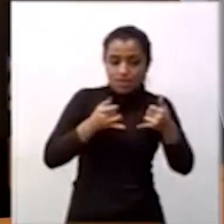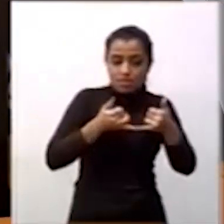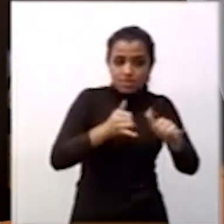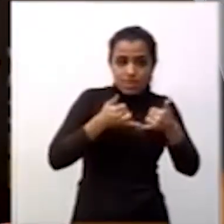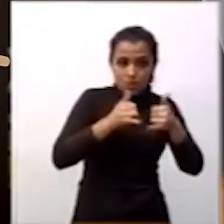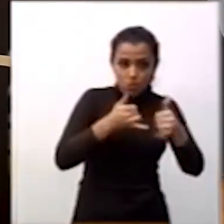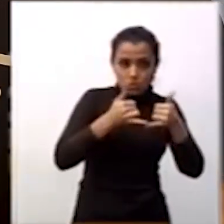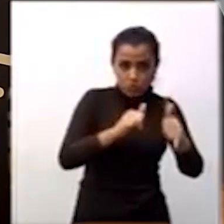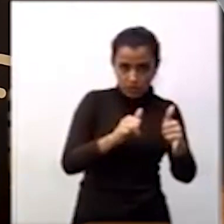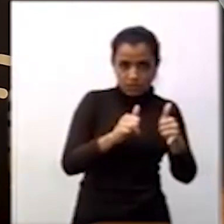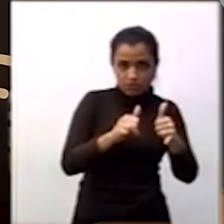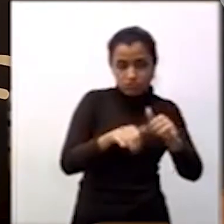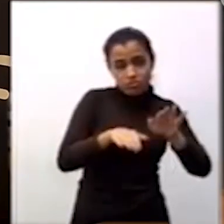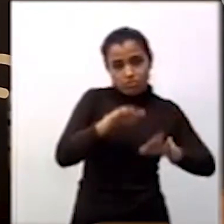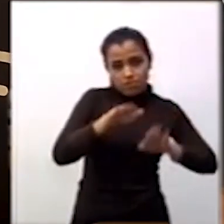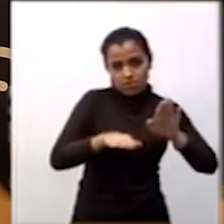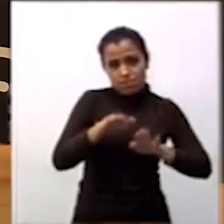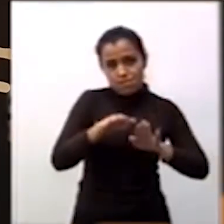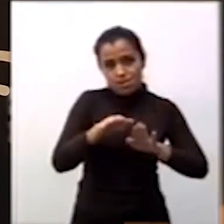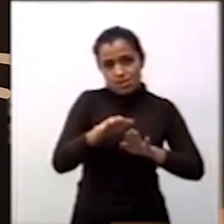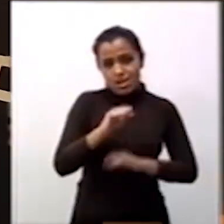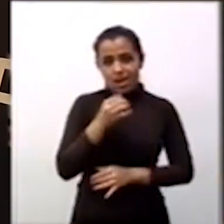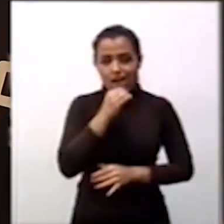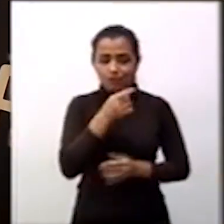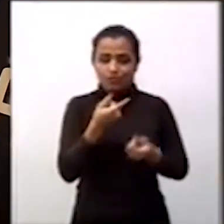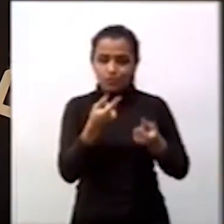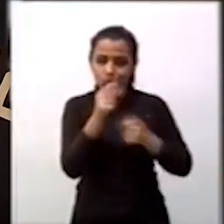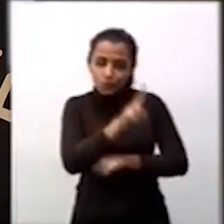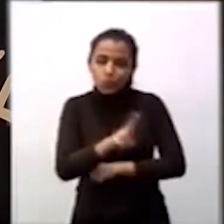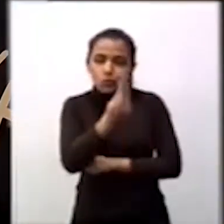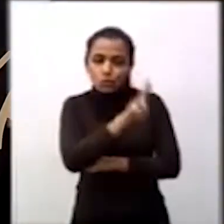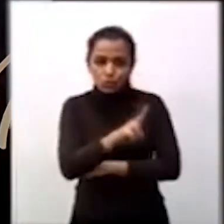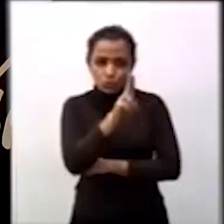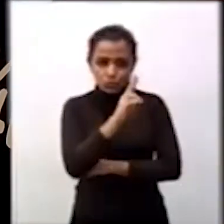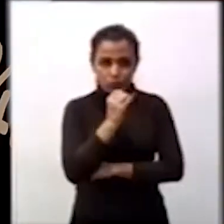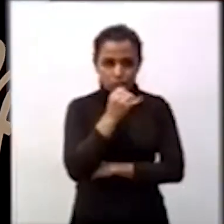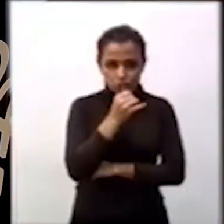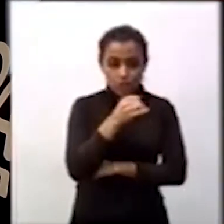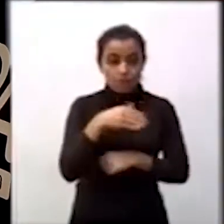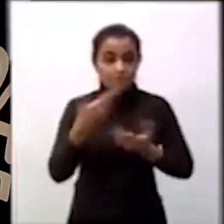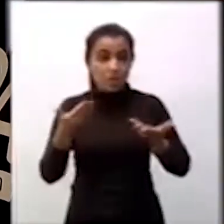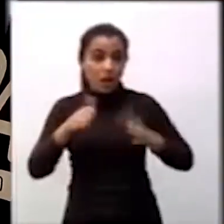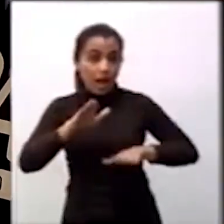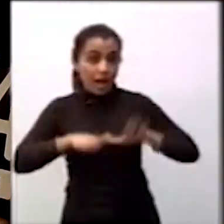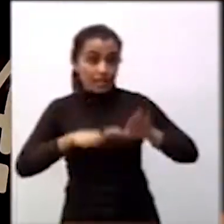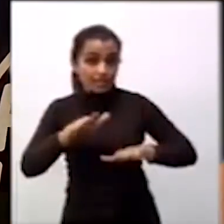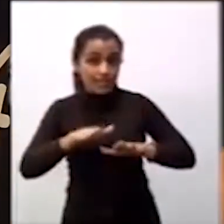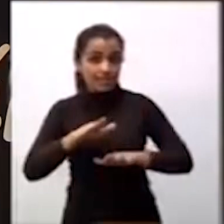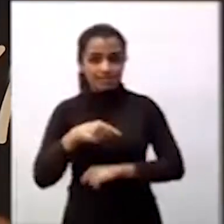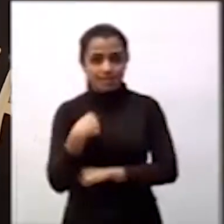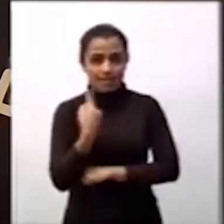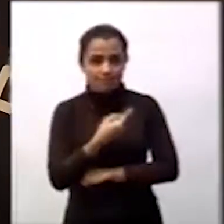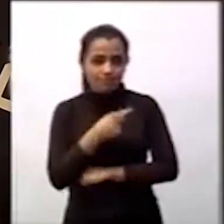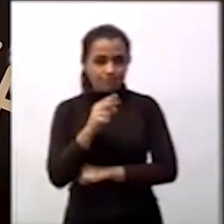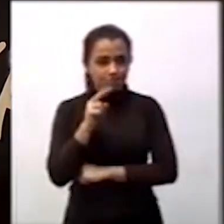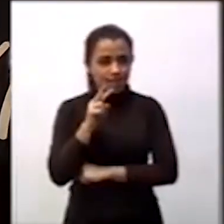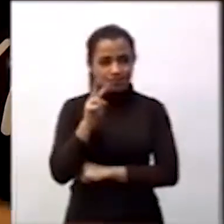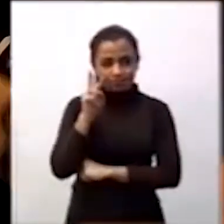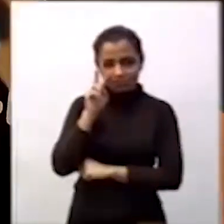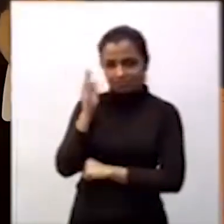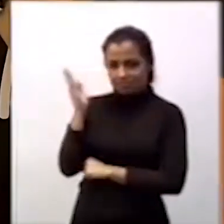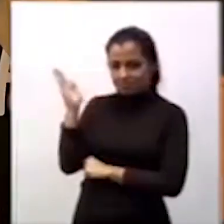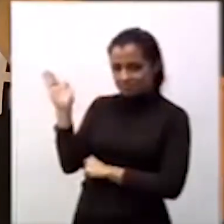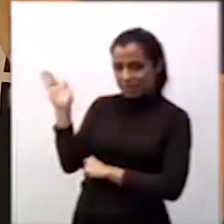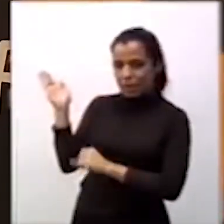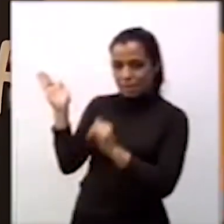acabar determinando o consumo de energia elétrica. Então, quando a gente olha para diversos aparelhos que a gente tem em casa, por exemplo, então imagina, aqui